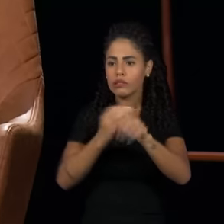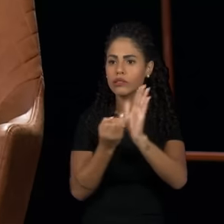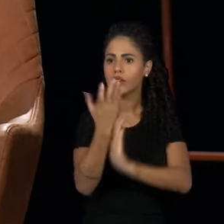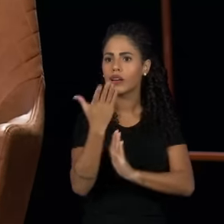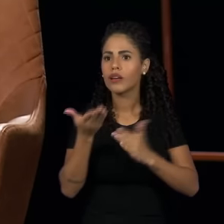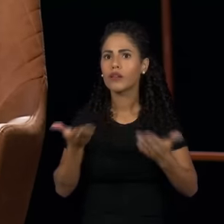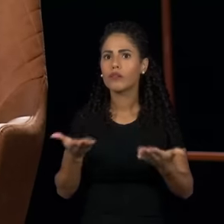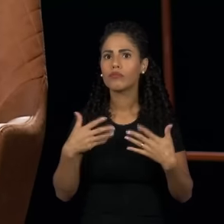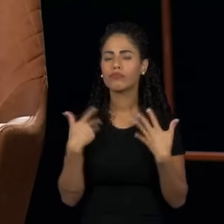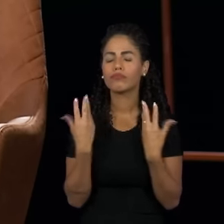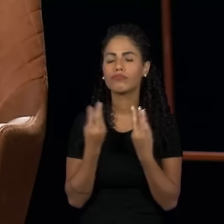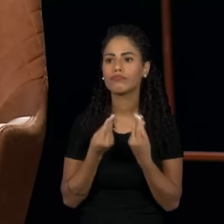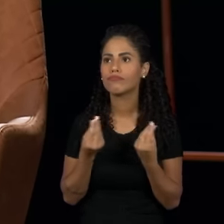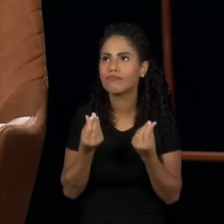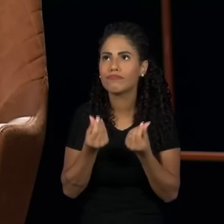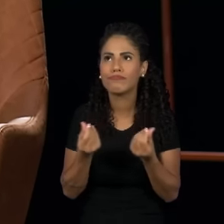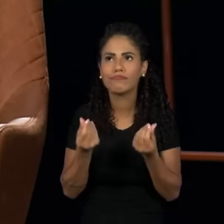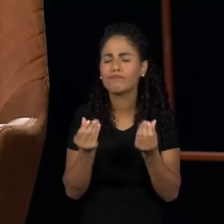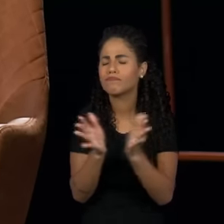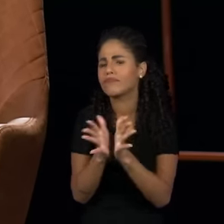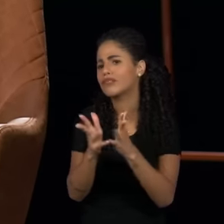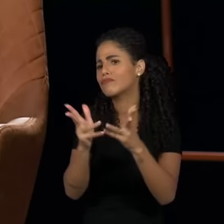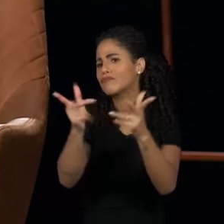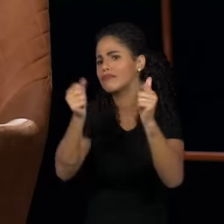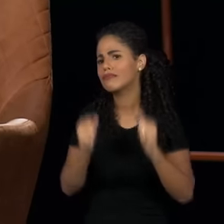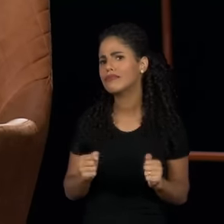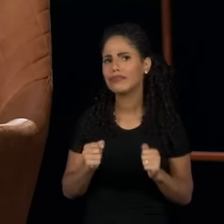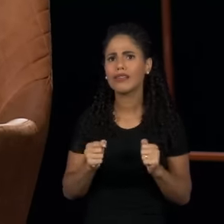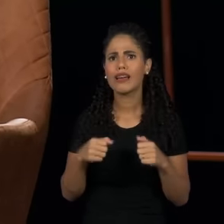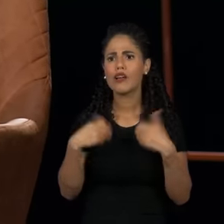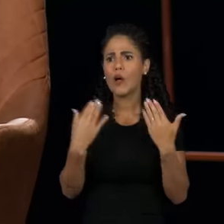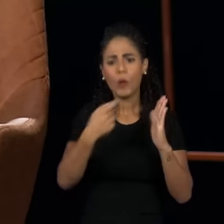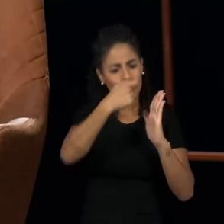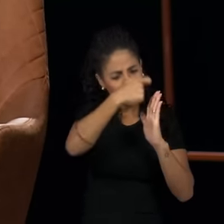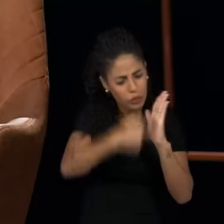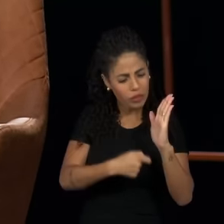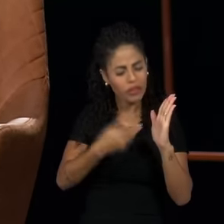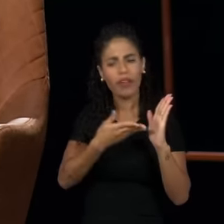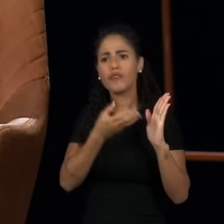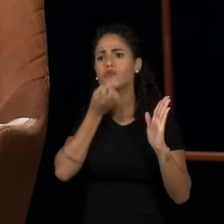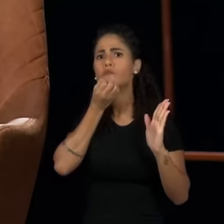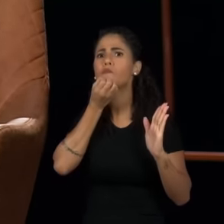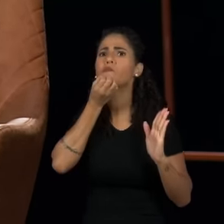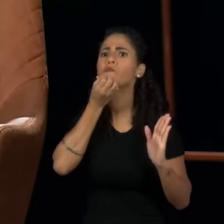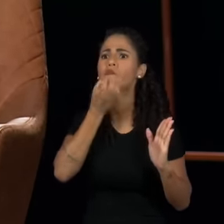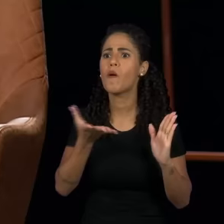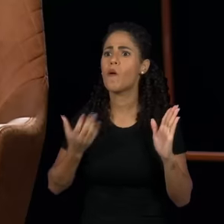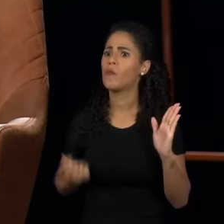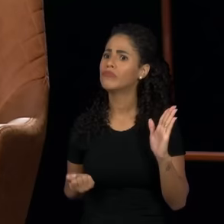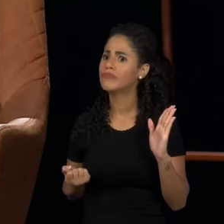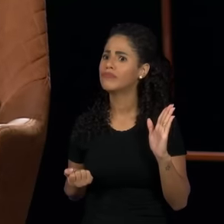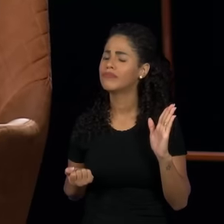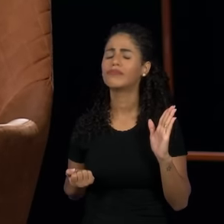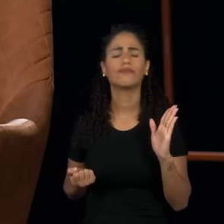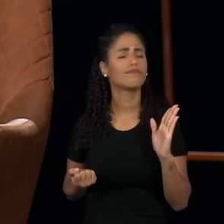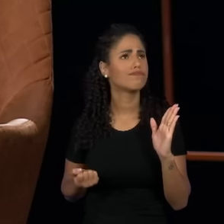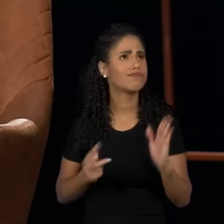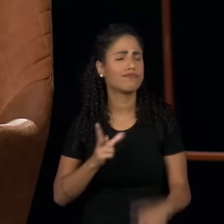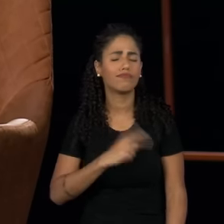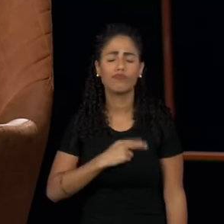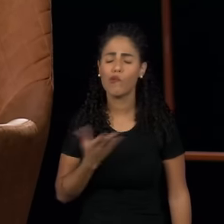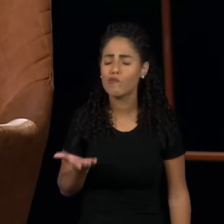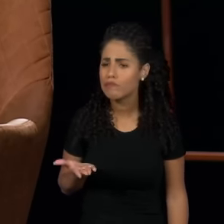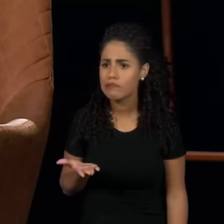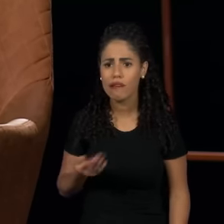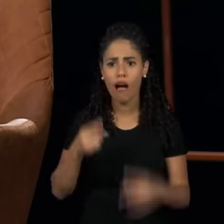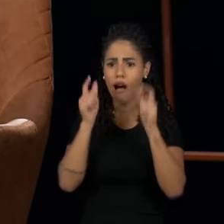É primorosa, o texto dele é primoroso. E o texto dele é extremamente erudito, só que ele é popular. Porque é impressionante